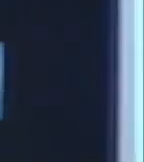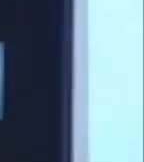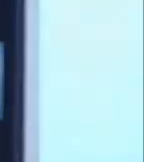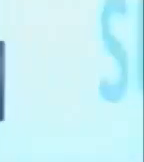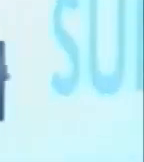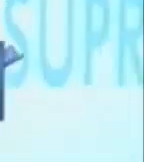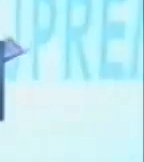som